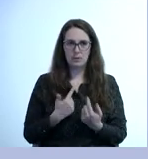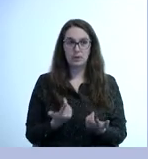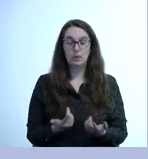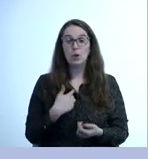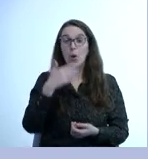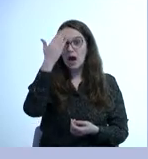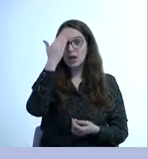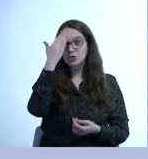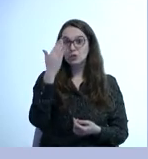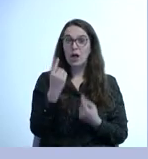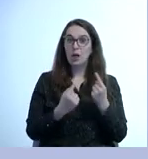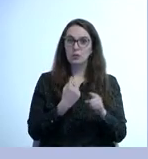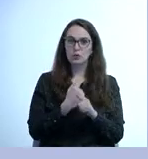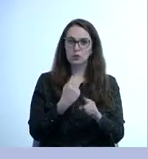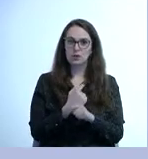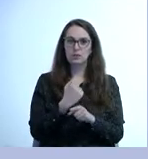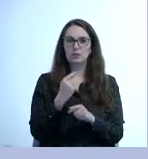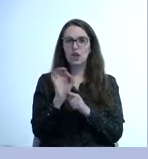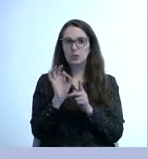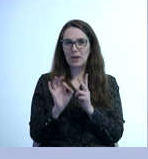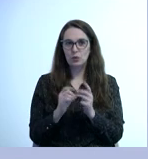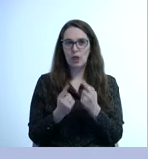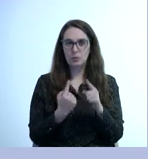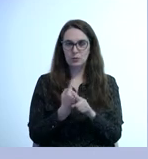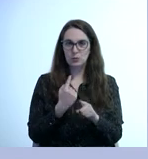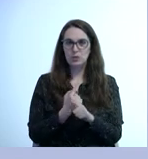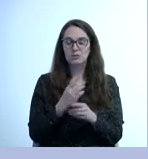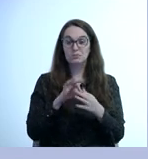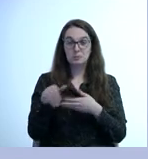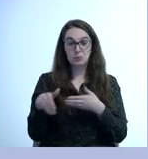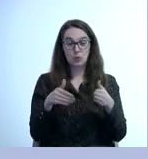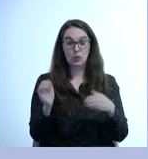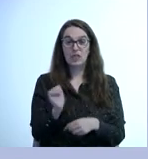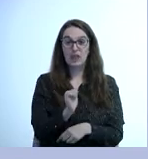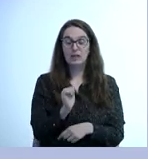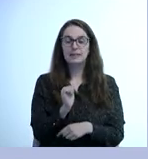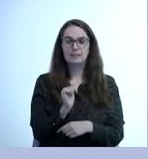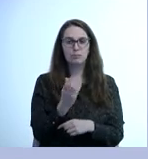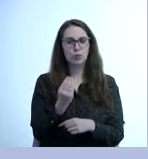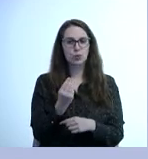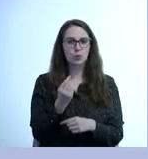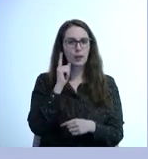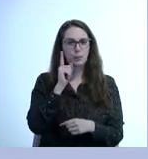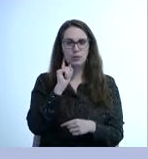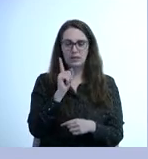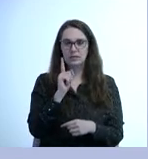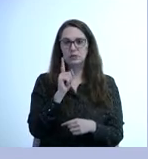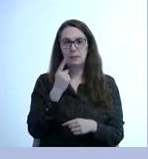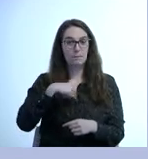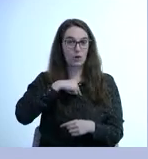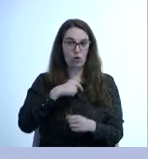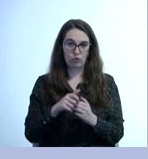acho que há alguns aspectos do percurso do João Luís que são determinantes para todos